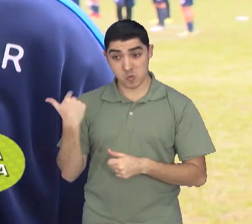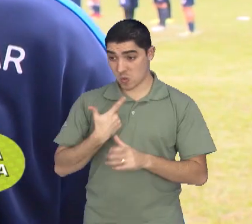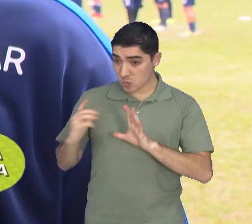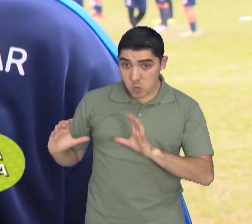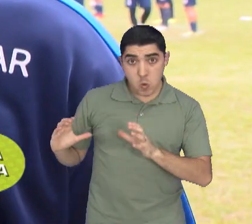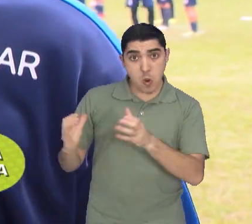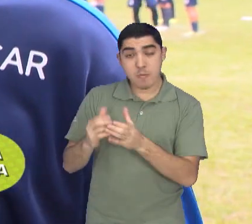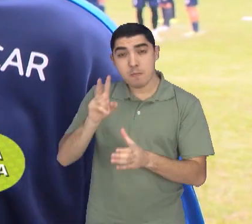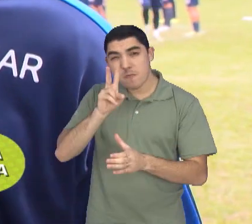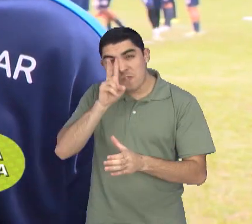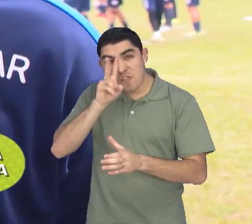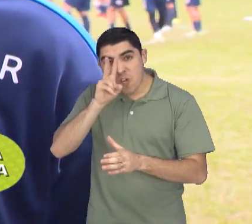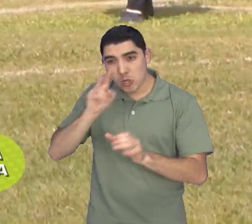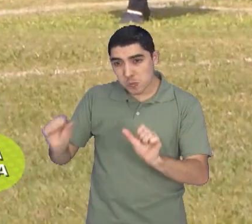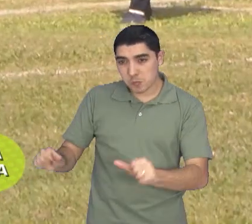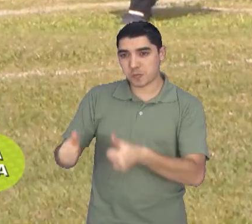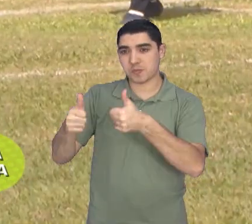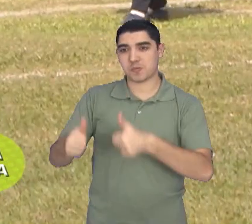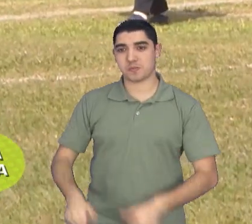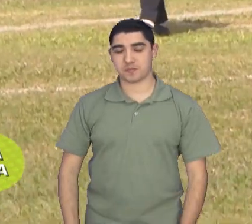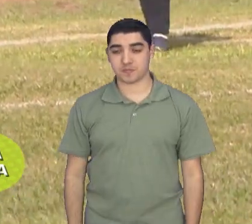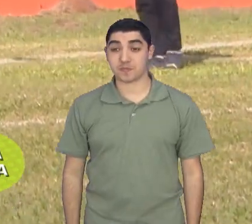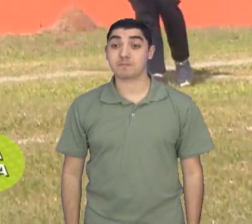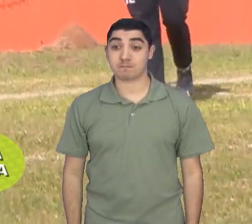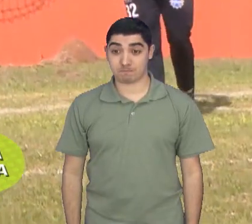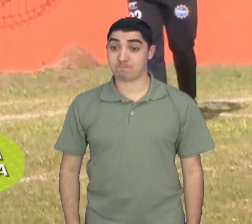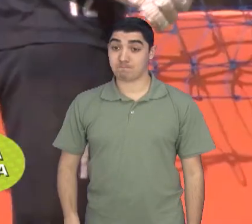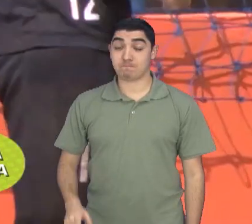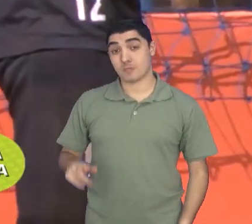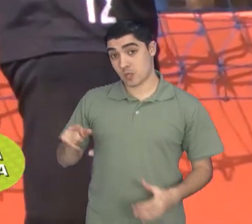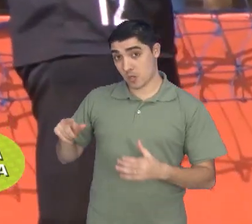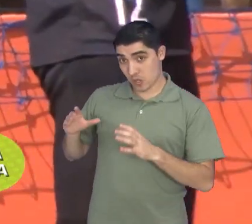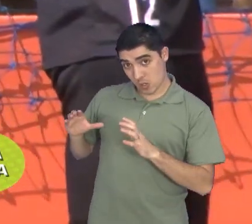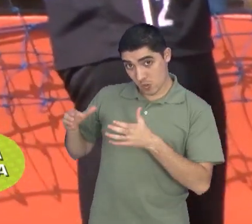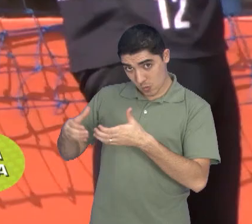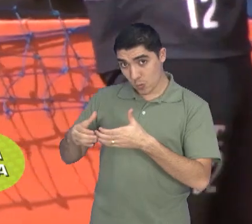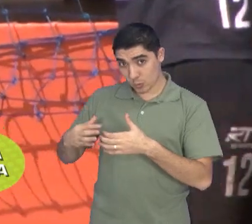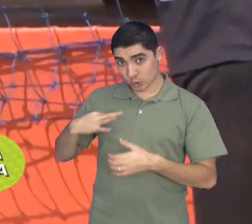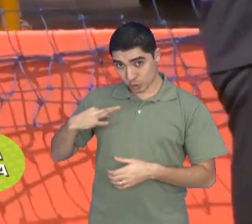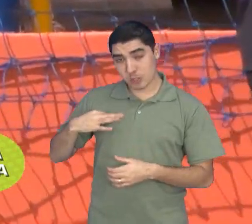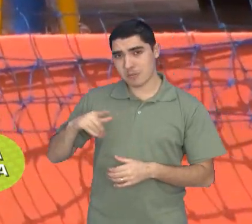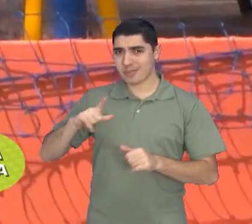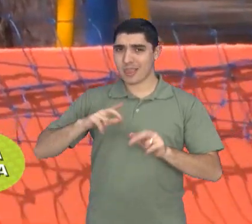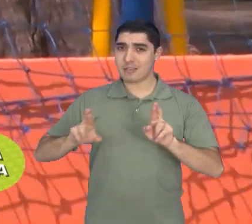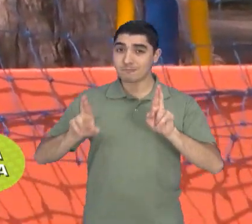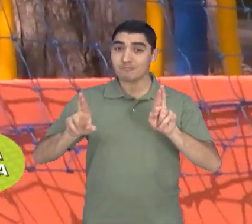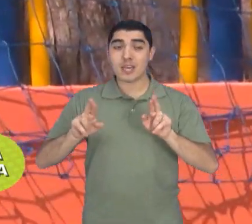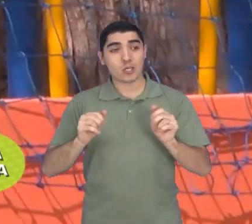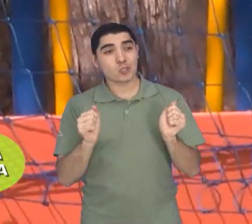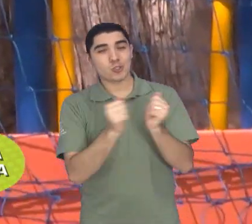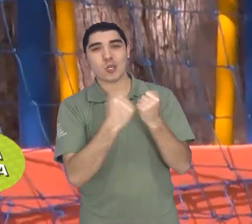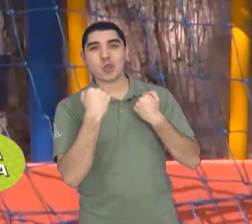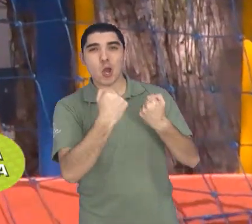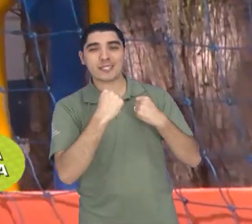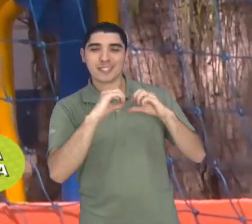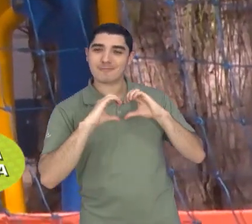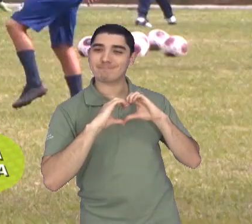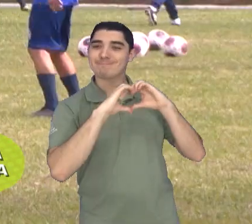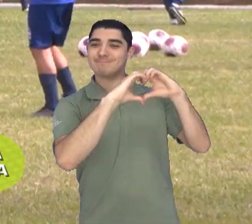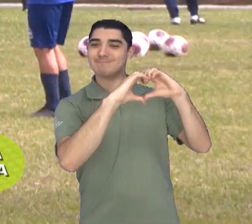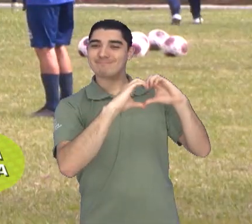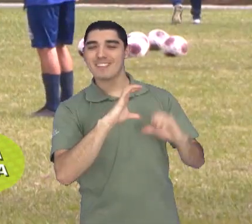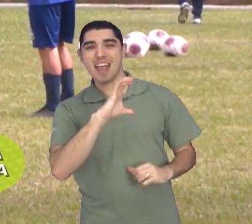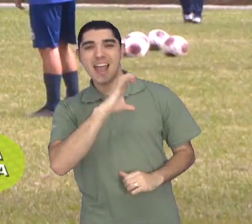que esse é o caminho. A expectativa do grupo é manter essa relação de amor com a torcida. E para